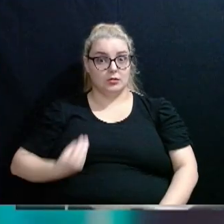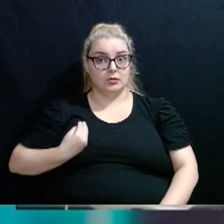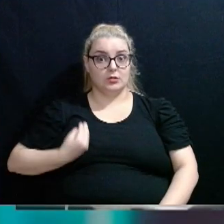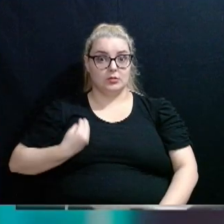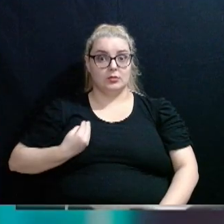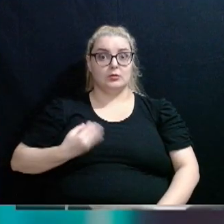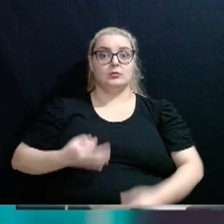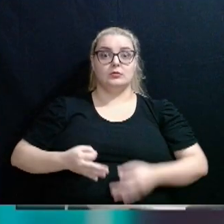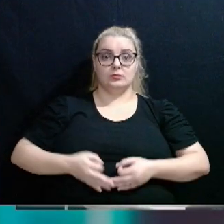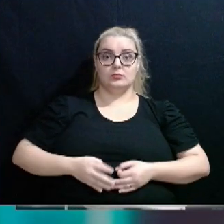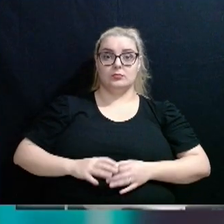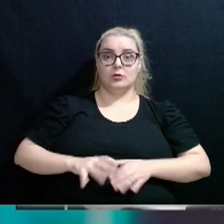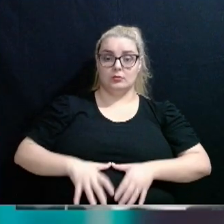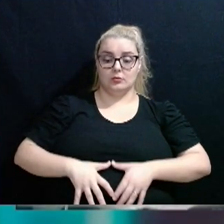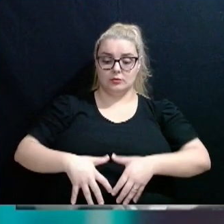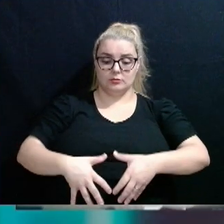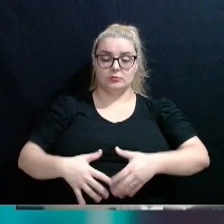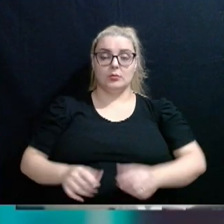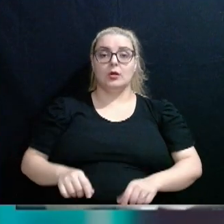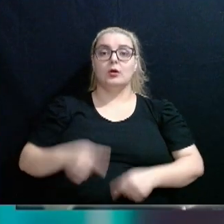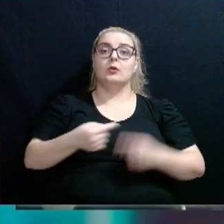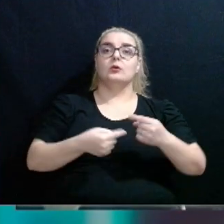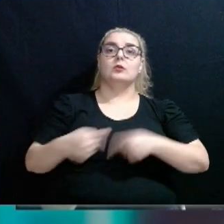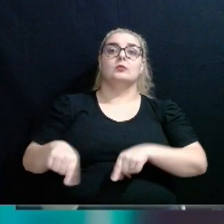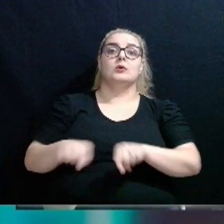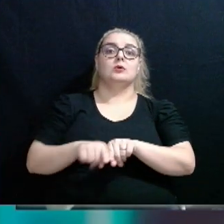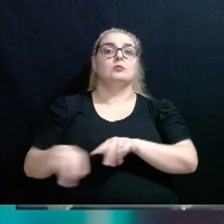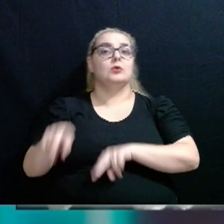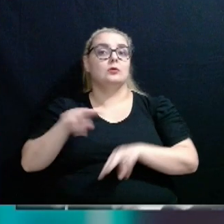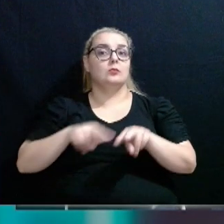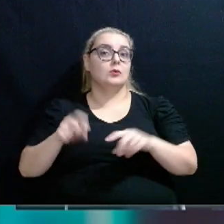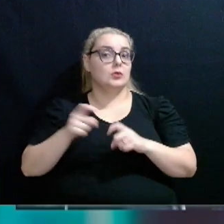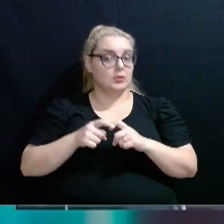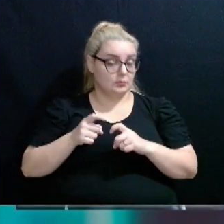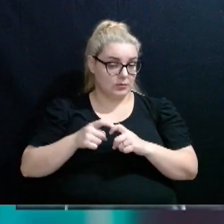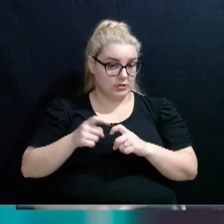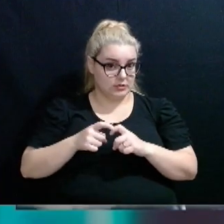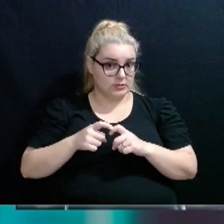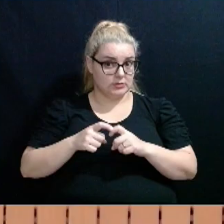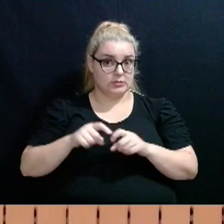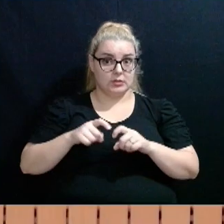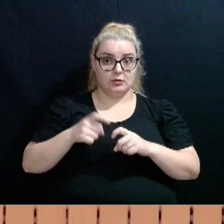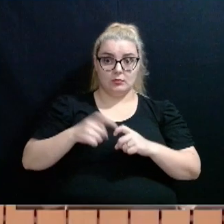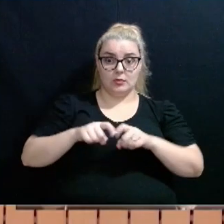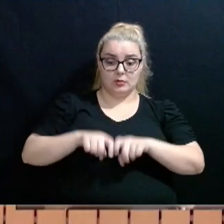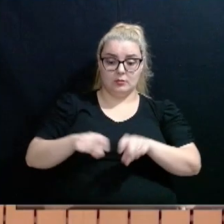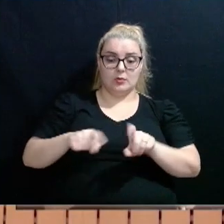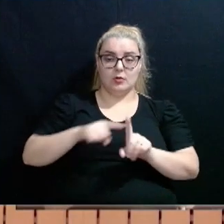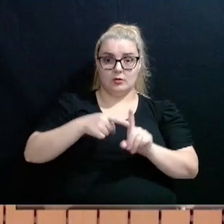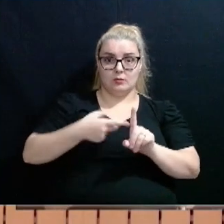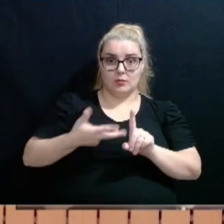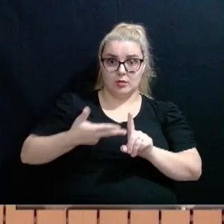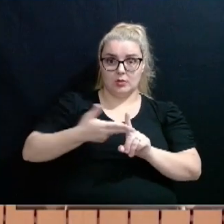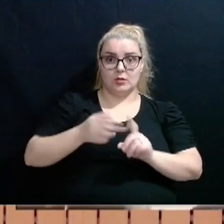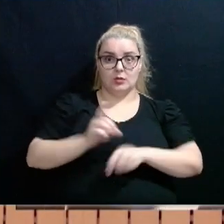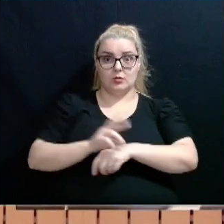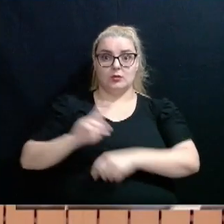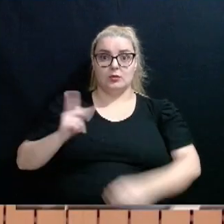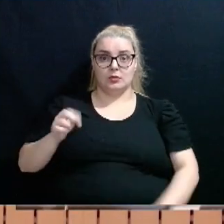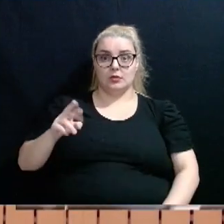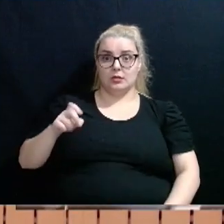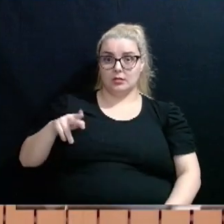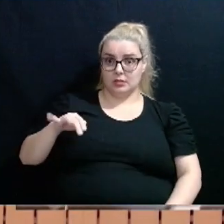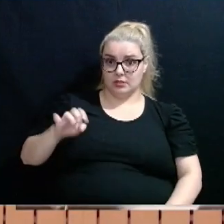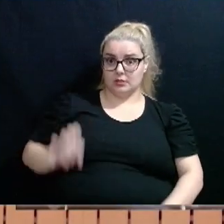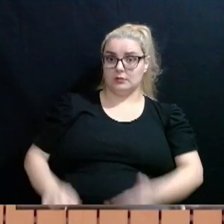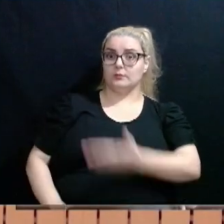O debate também trouxe o olhar da medicina. O ginecologista e obstetra Dr. Henrique Shinomata